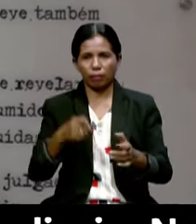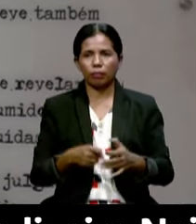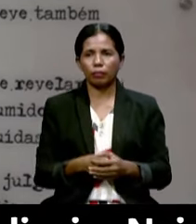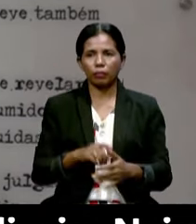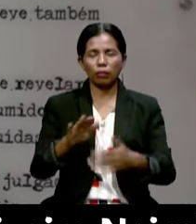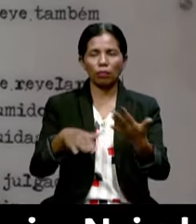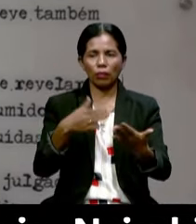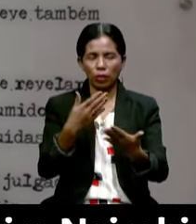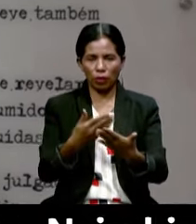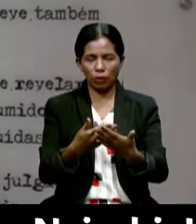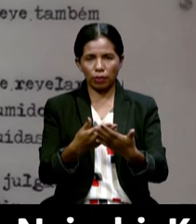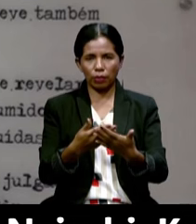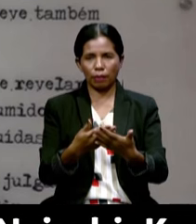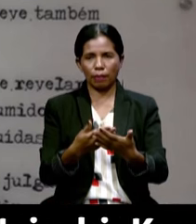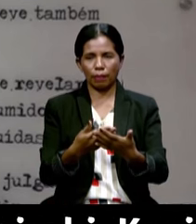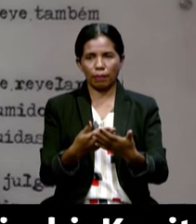hututu ne